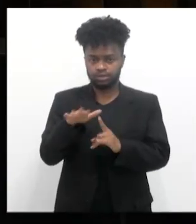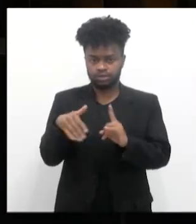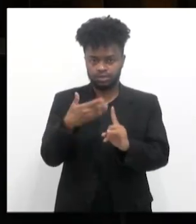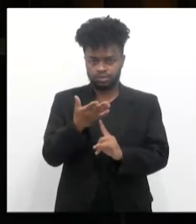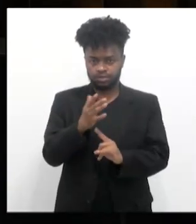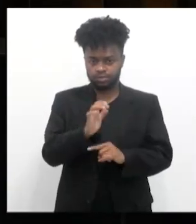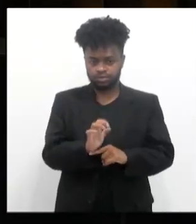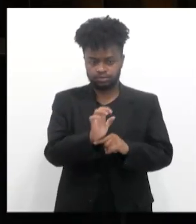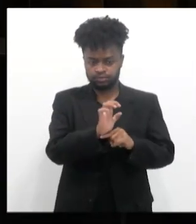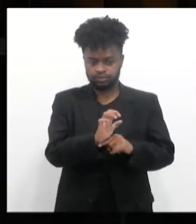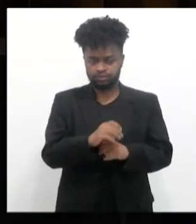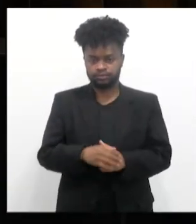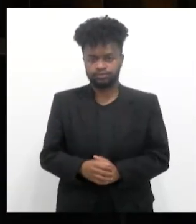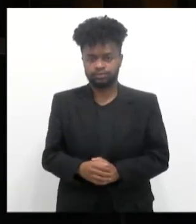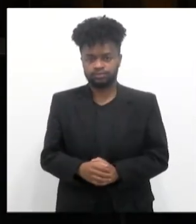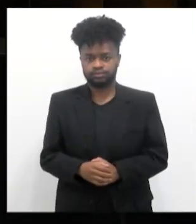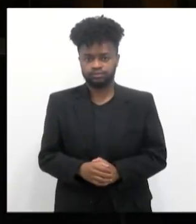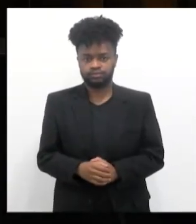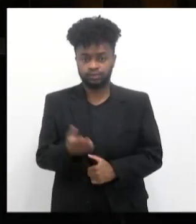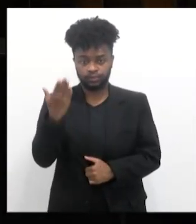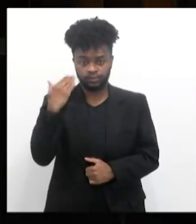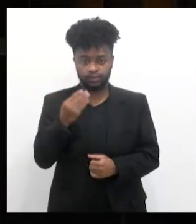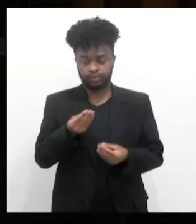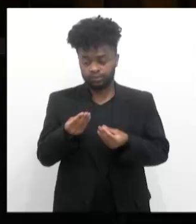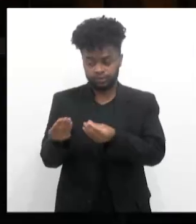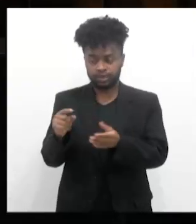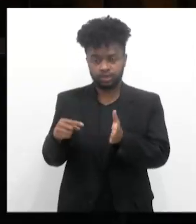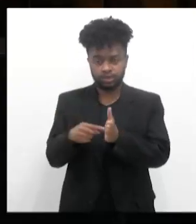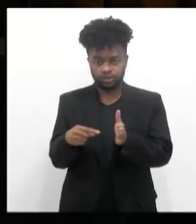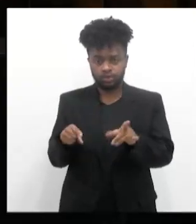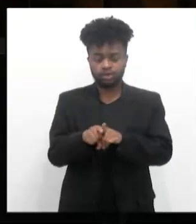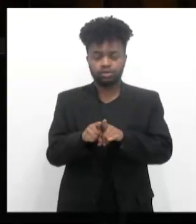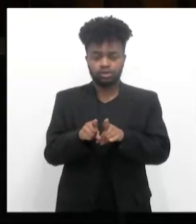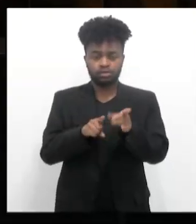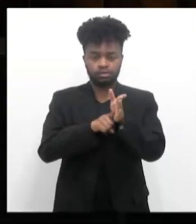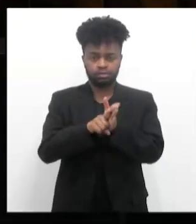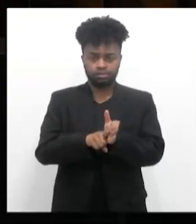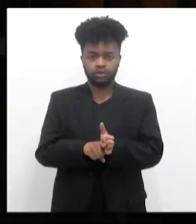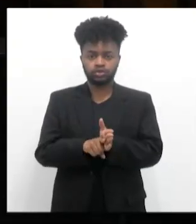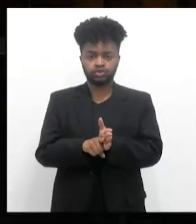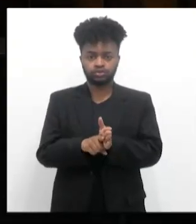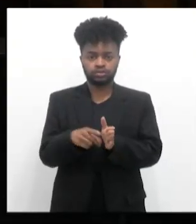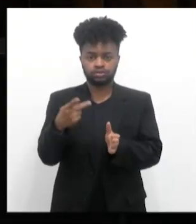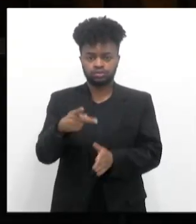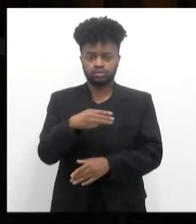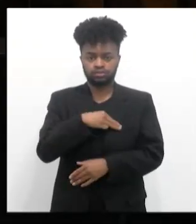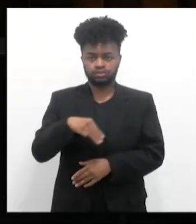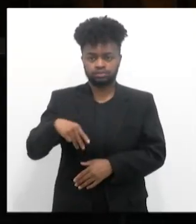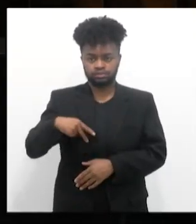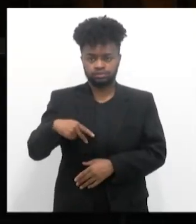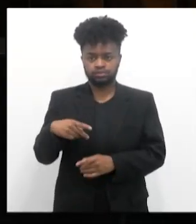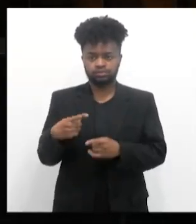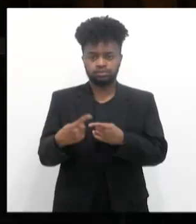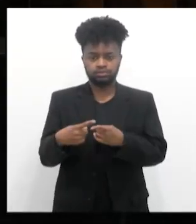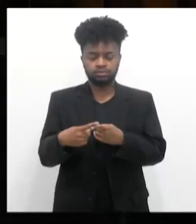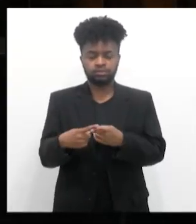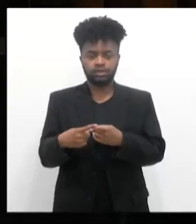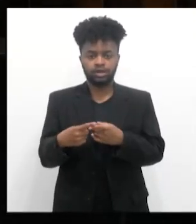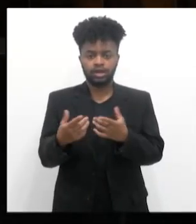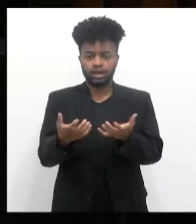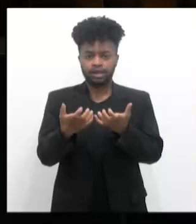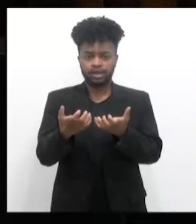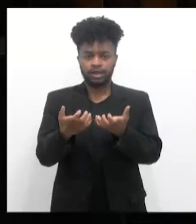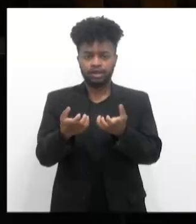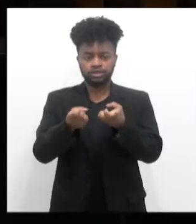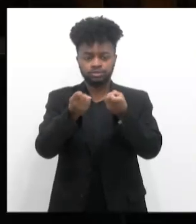do Estado, encaminhou essa denúncia e foi aberto um inquérito no Ministério Público para que prestasse